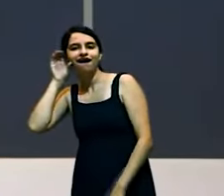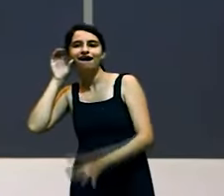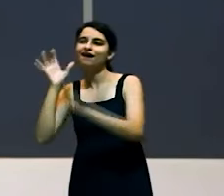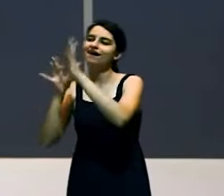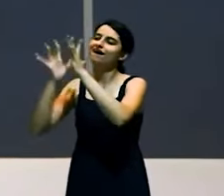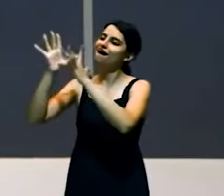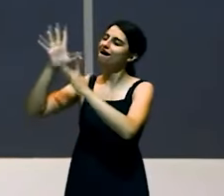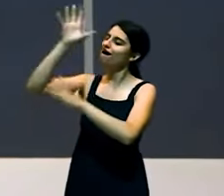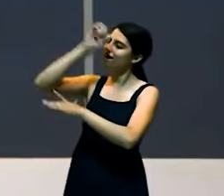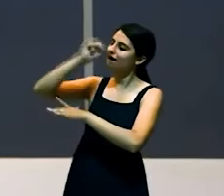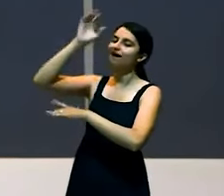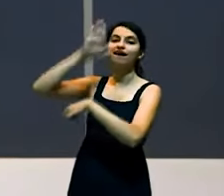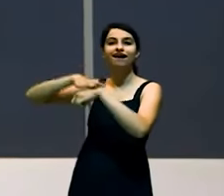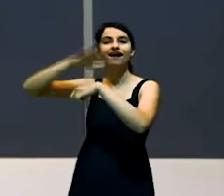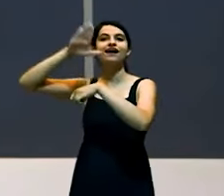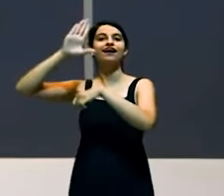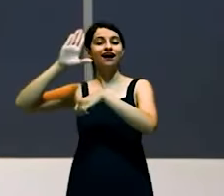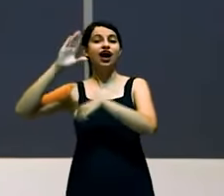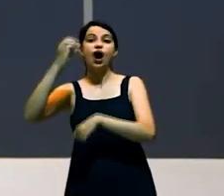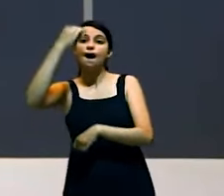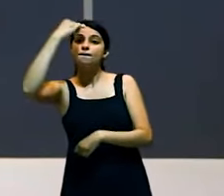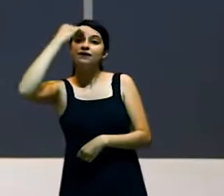Maria entendeu que Jesus era a prioridade.